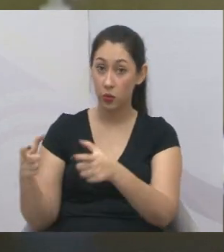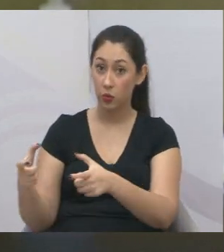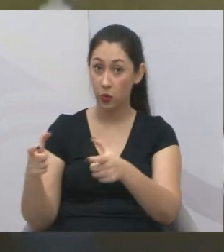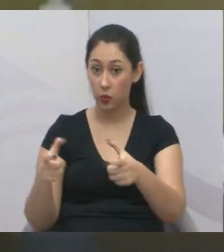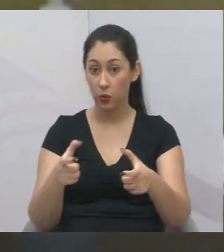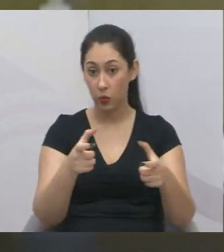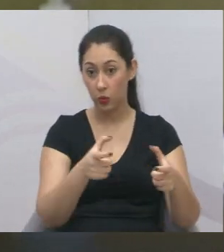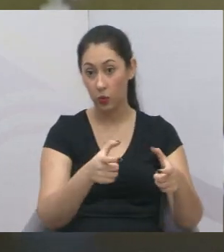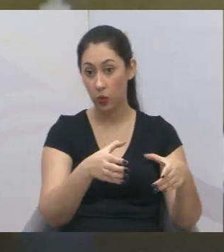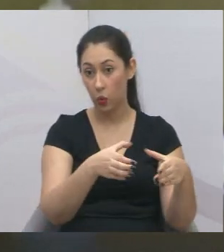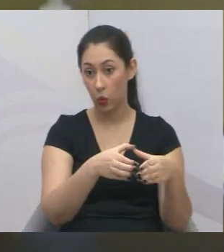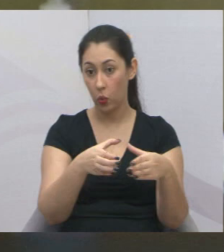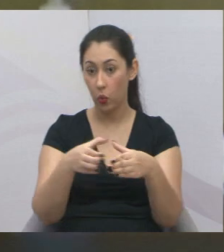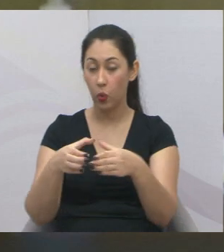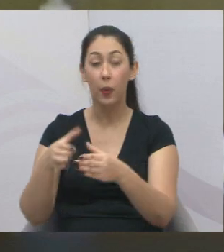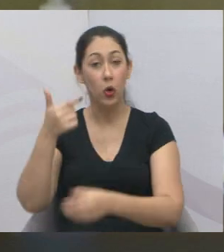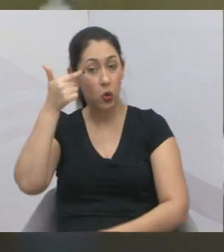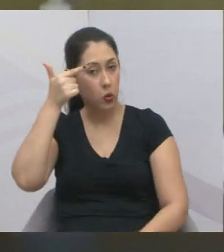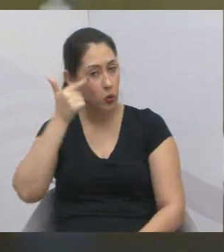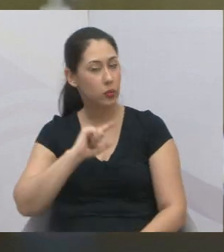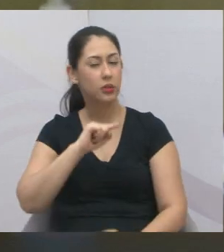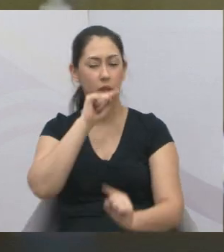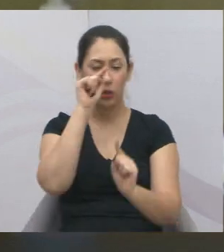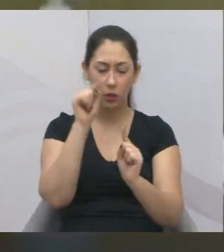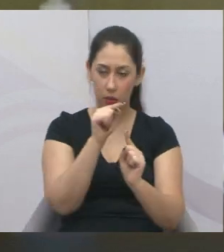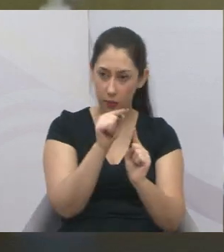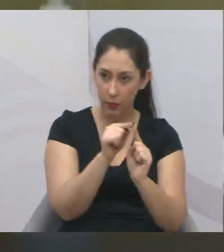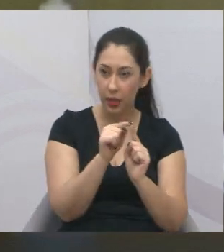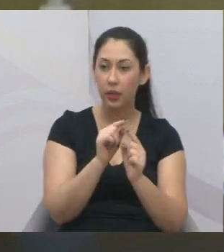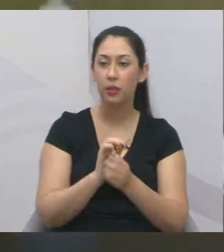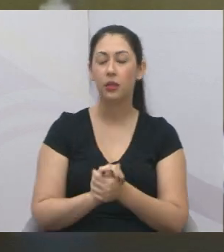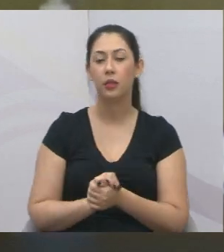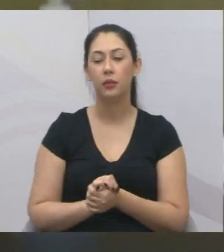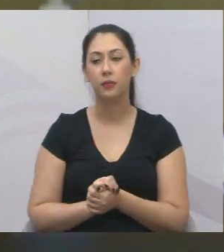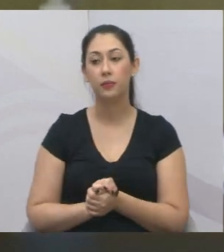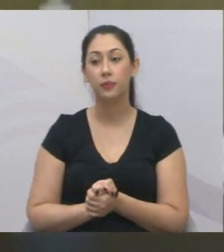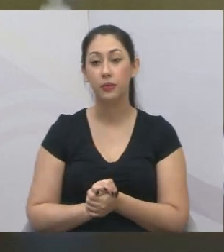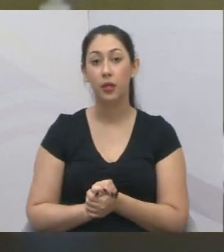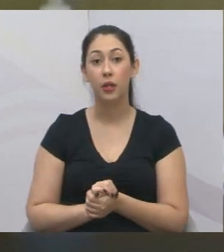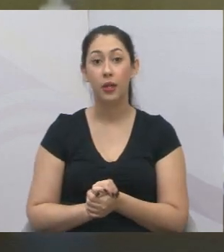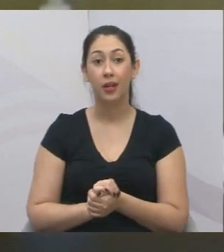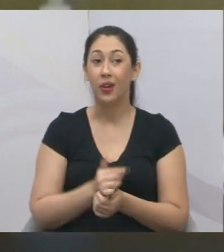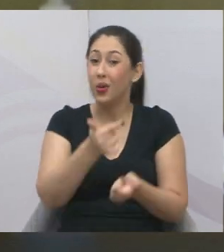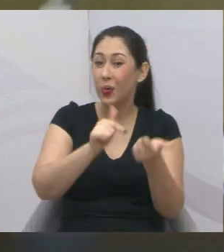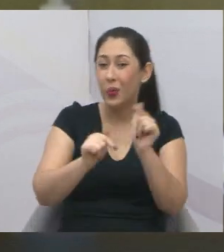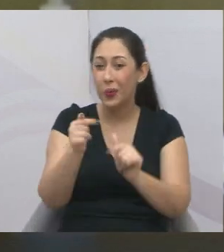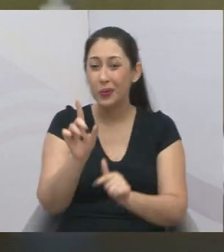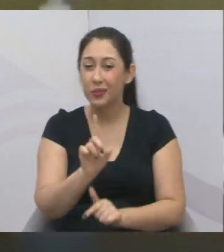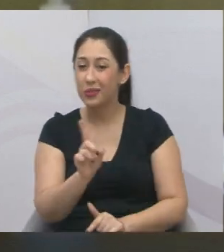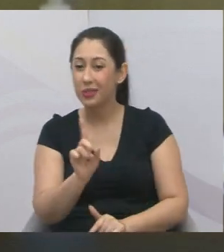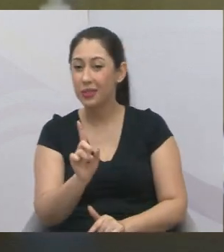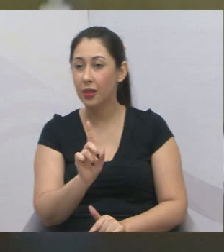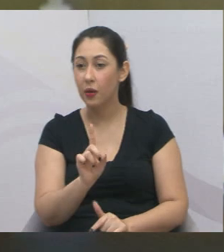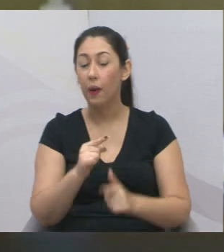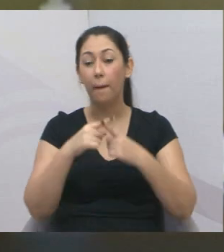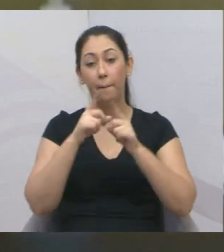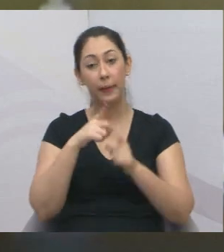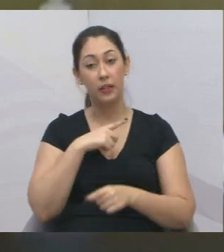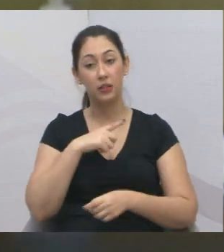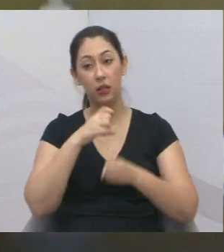que cumpriram a sua meta e tudo mais, tá? E os demais não, né? Isso acho que eu tenho uma